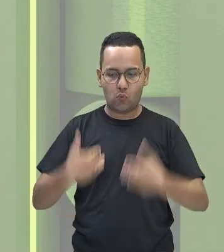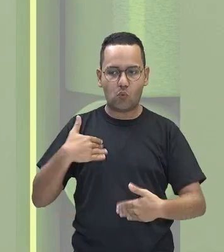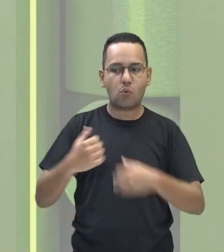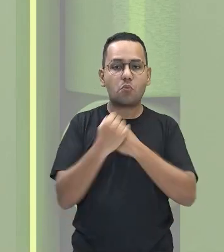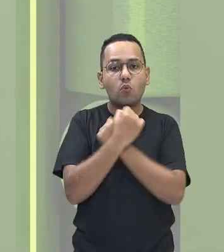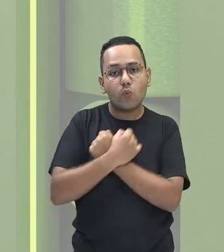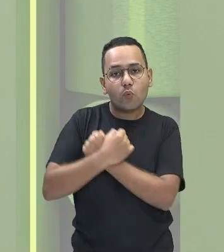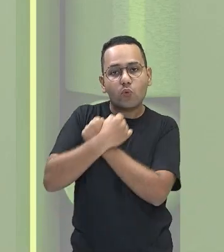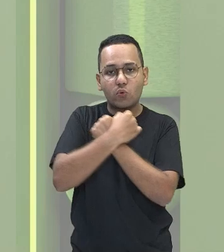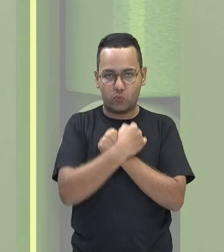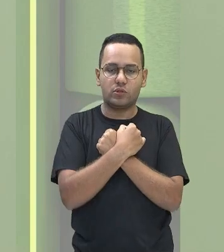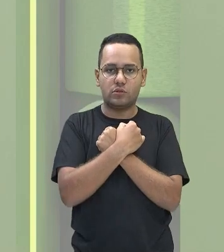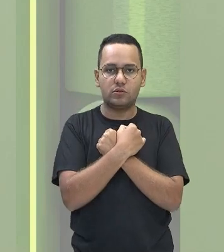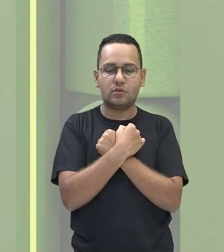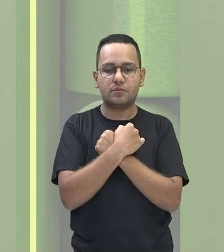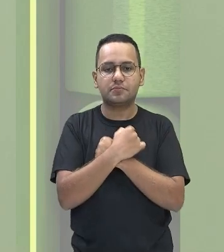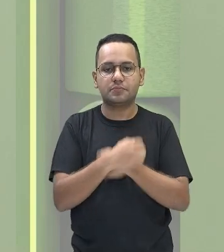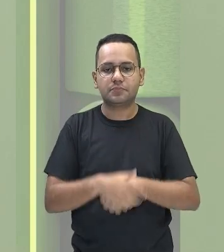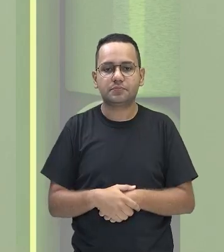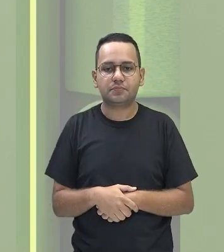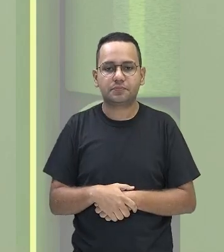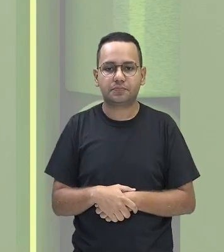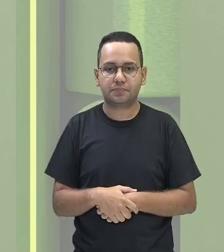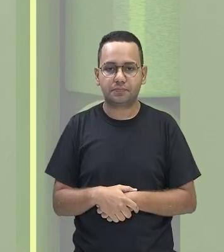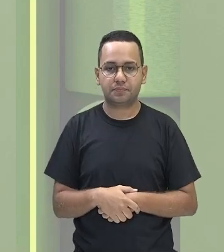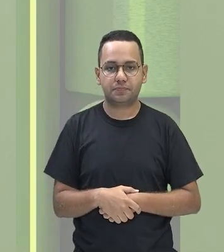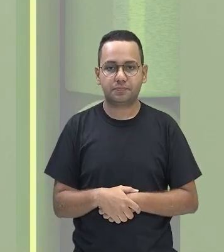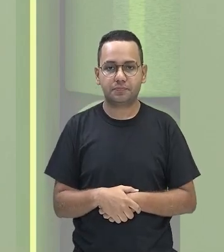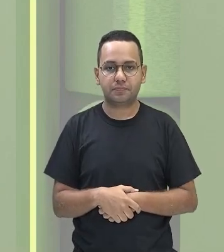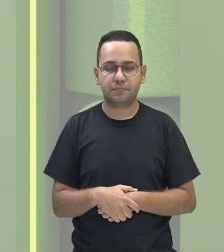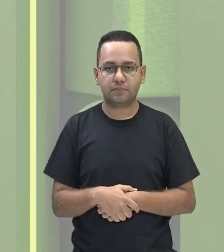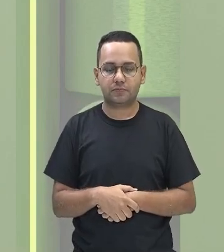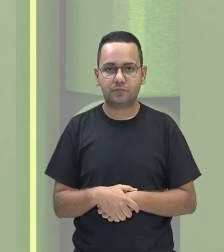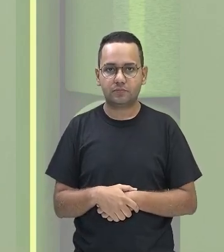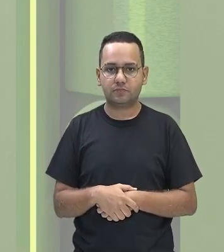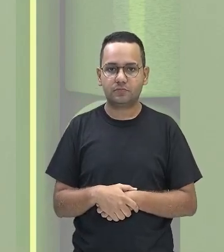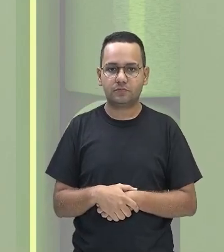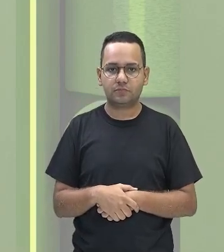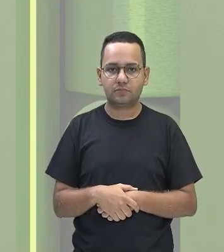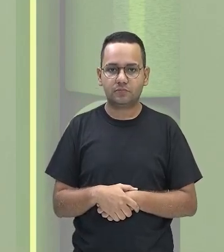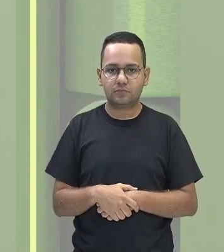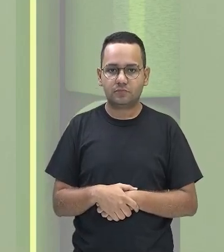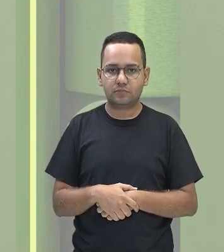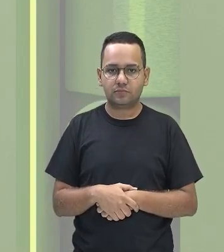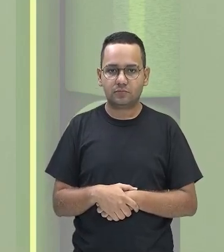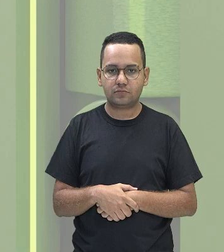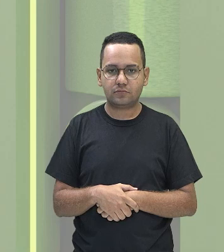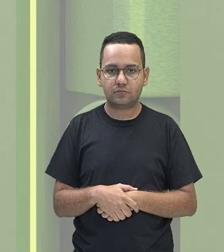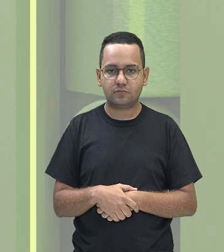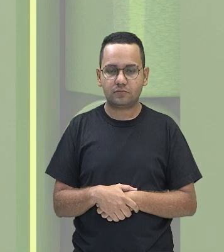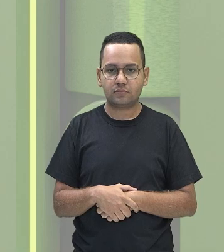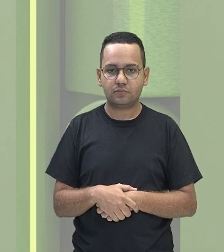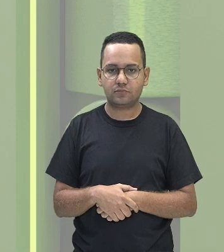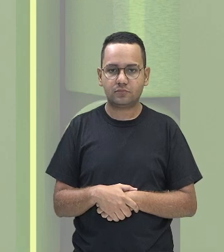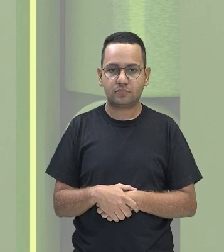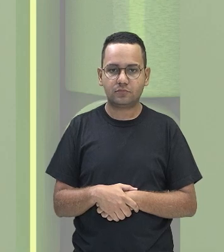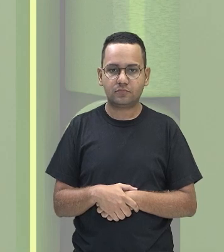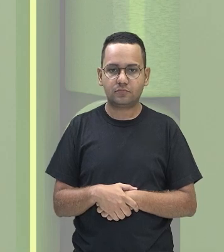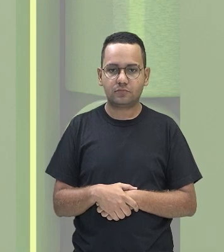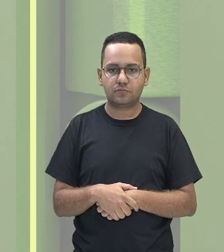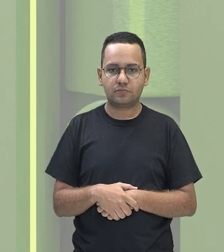protege, ele cobre uma superfície, melhor dizendo, tá bom? Então, eu vou iniciar resumindo para